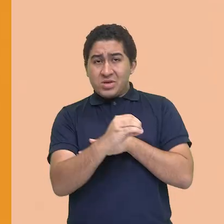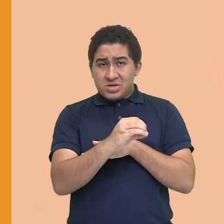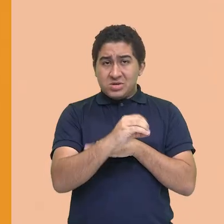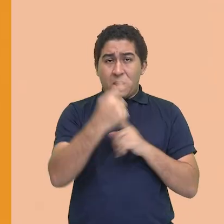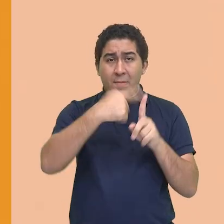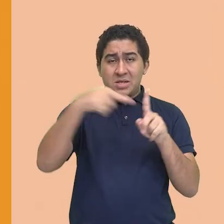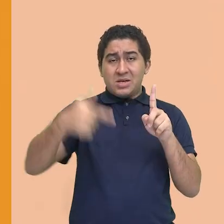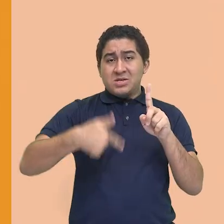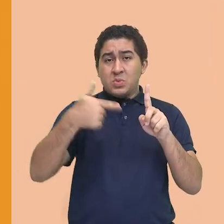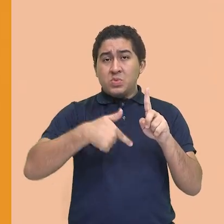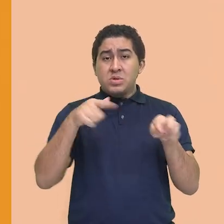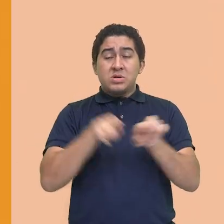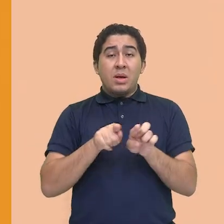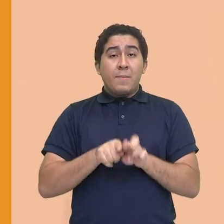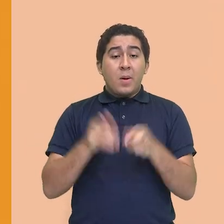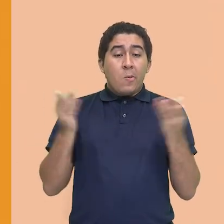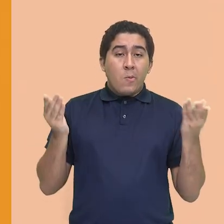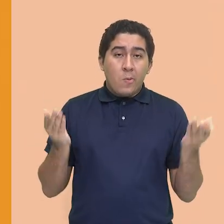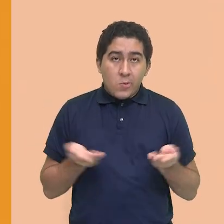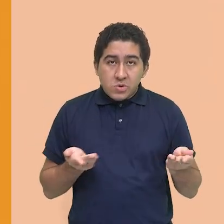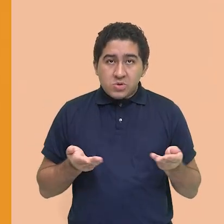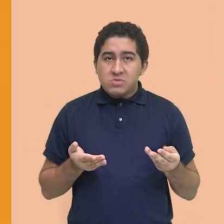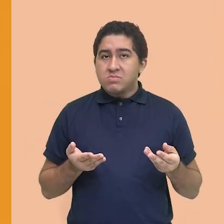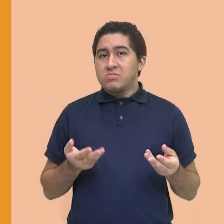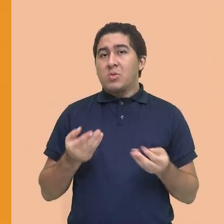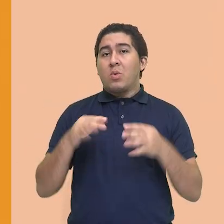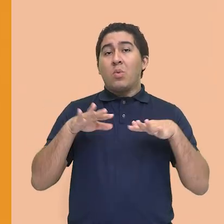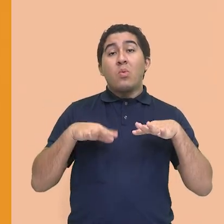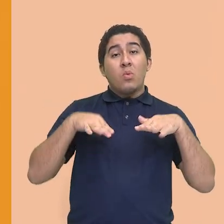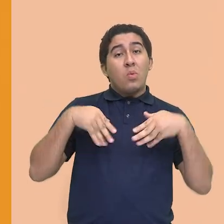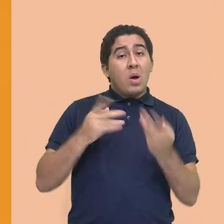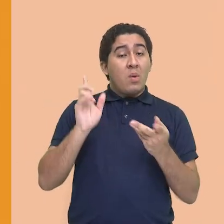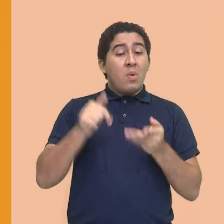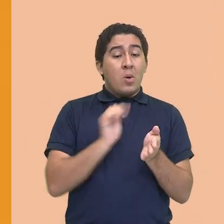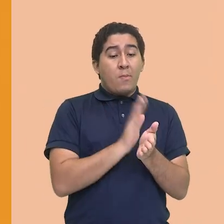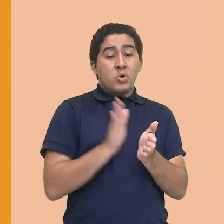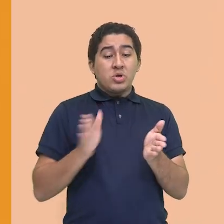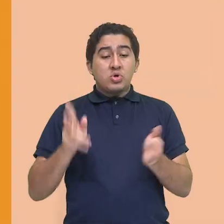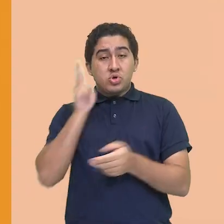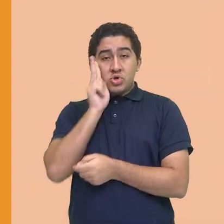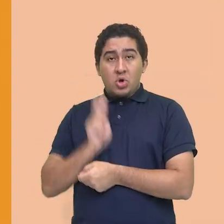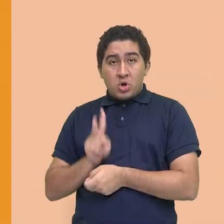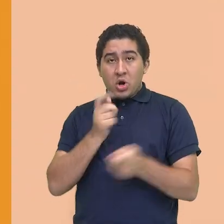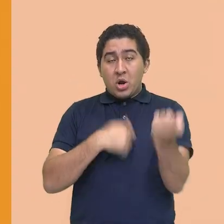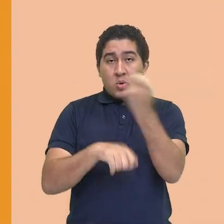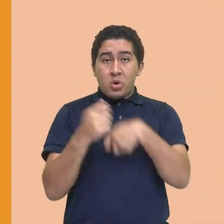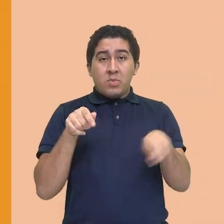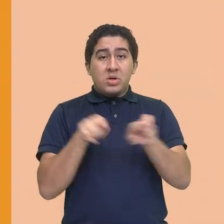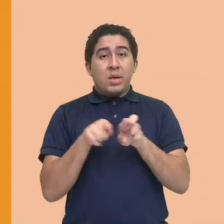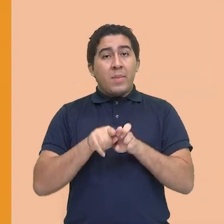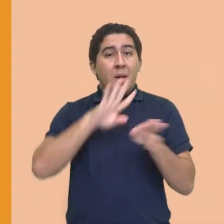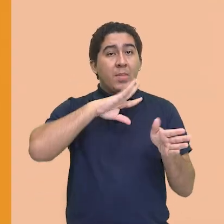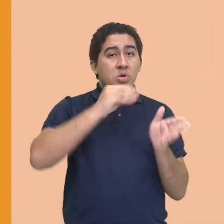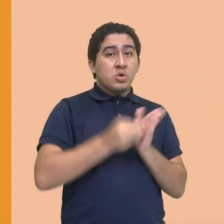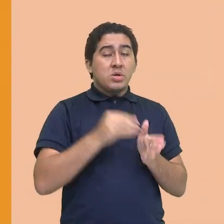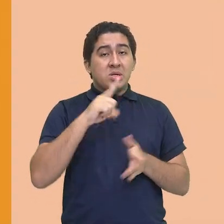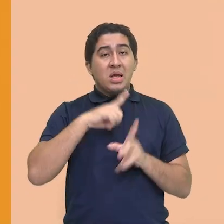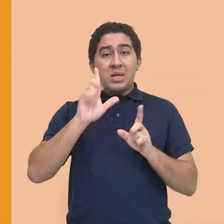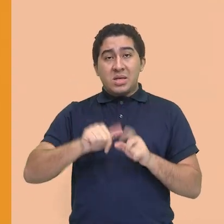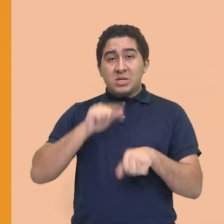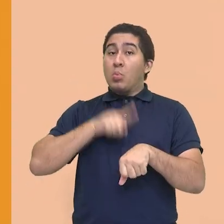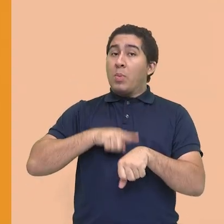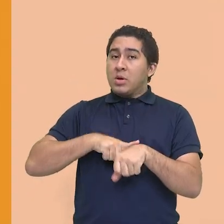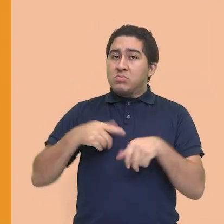século XX e nos dias atuais, professor, qual é o processo histórico, econômico que a Amazônia está passando